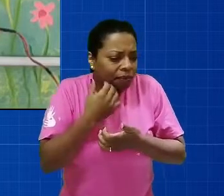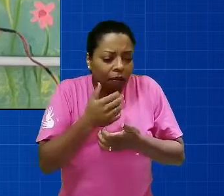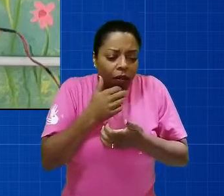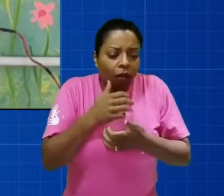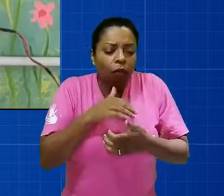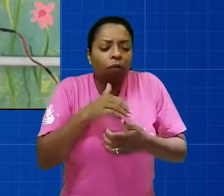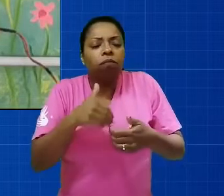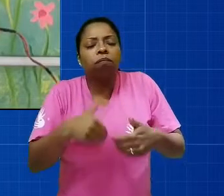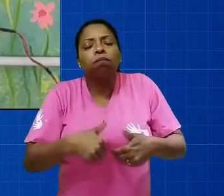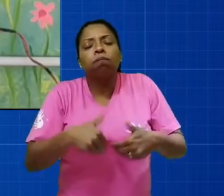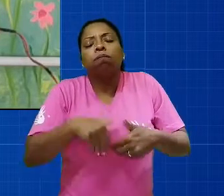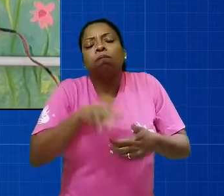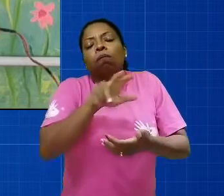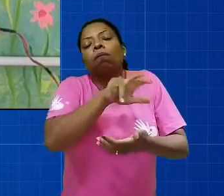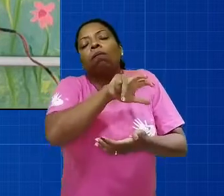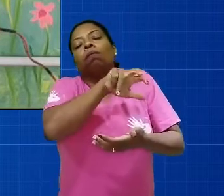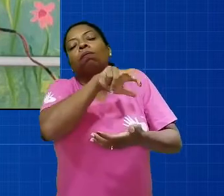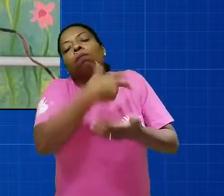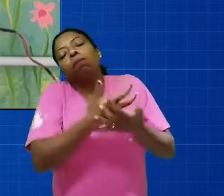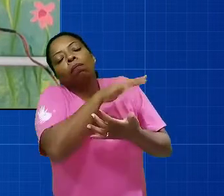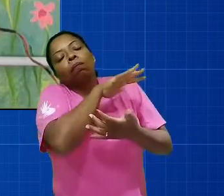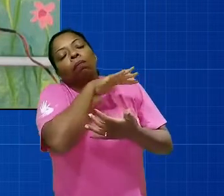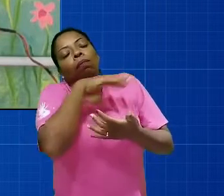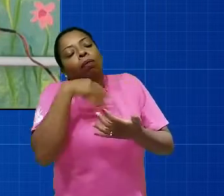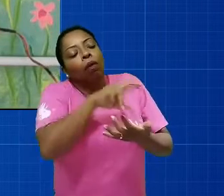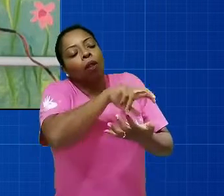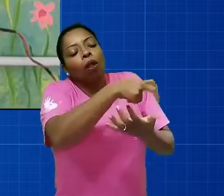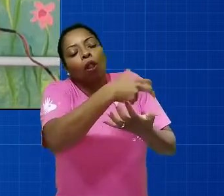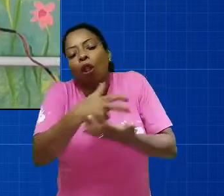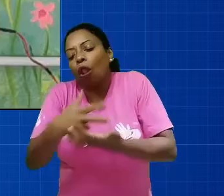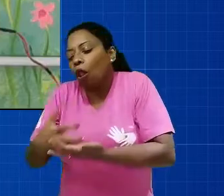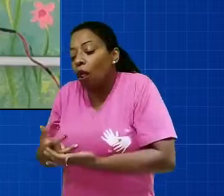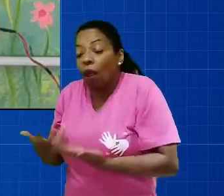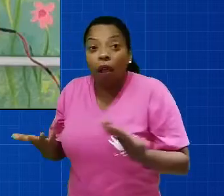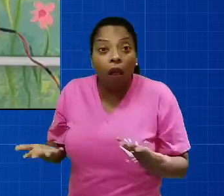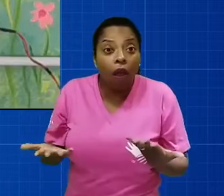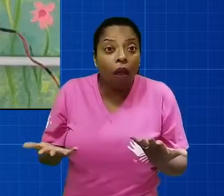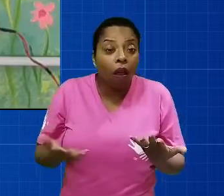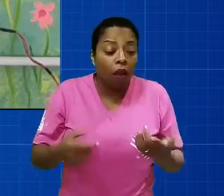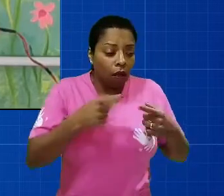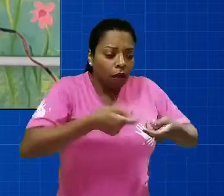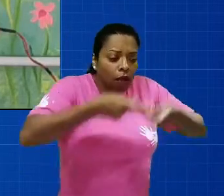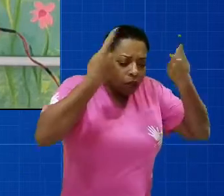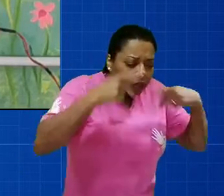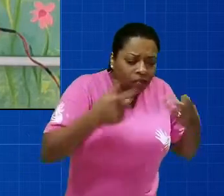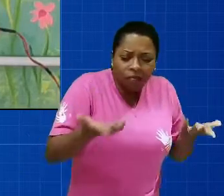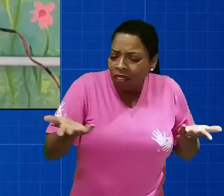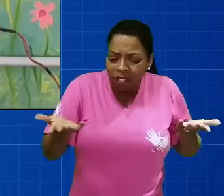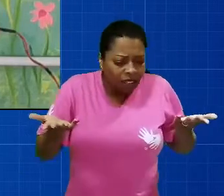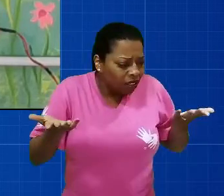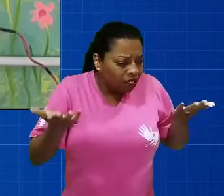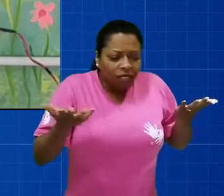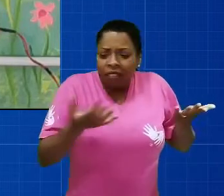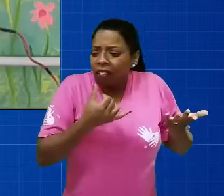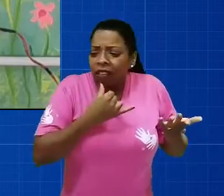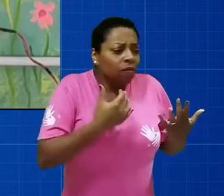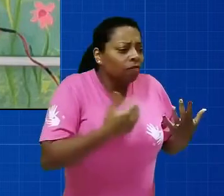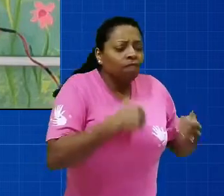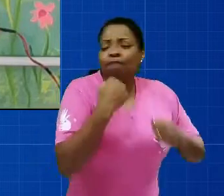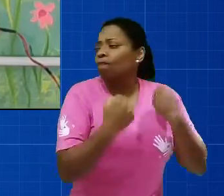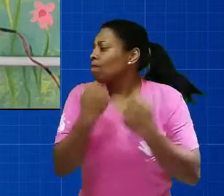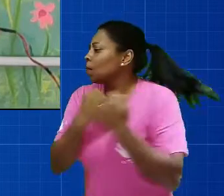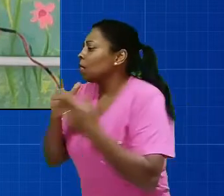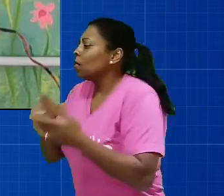baixo do gelo, e todo o seu rebanho morreu. Hassan, então, ficou muito triste e foi falar com seu amigo Azan.